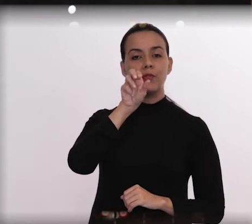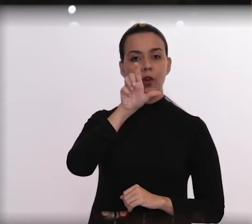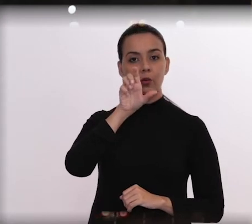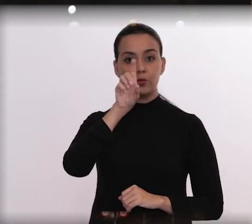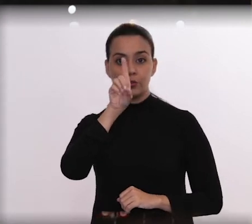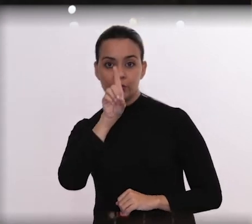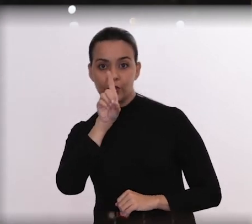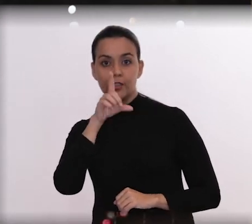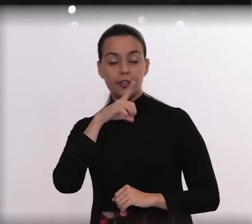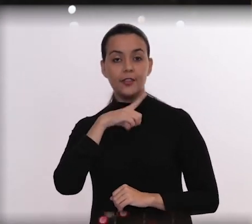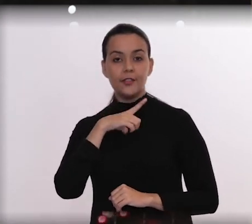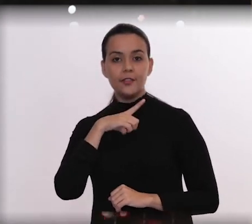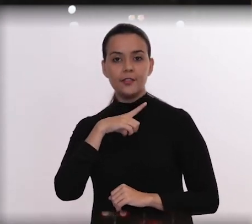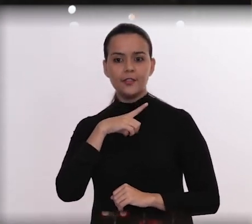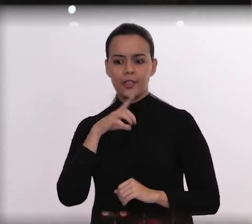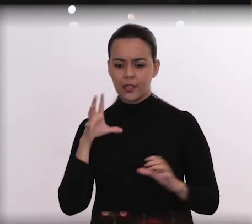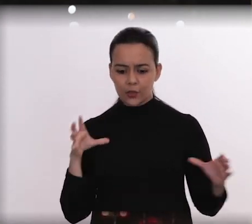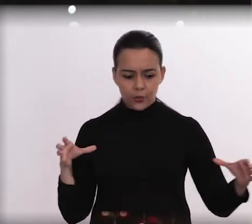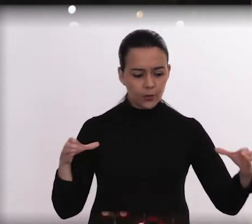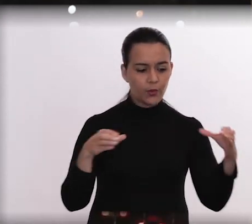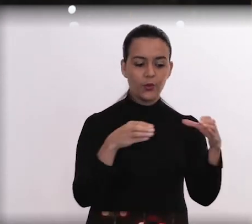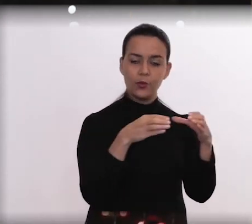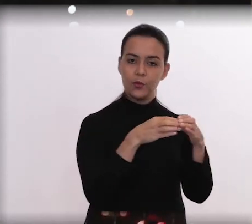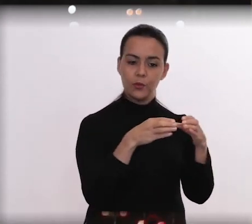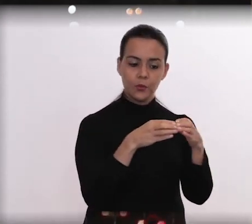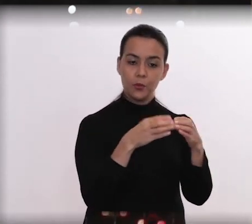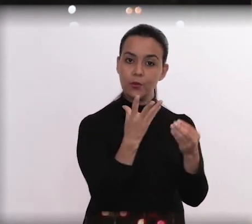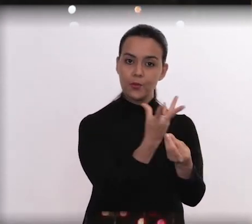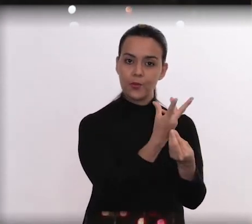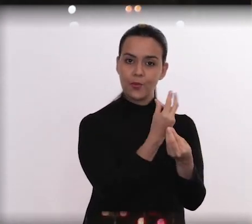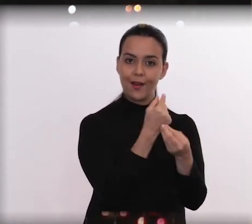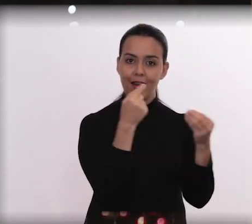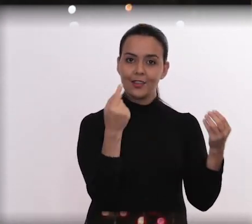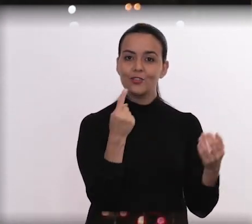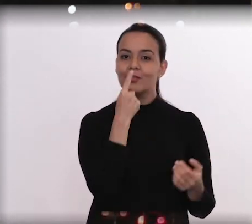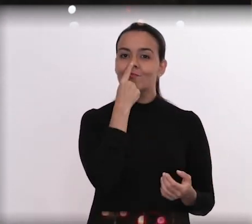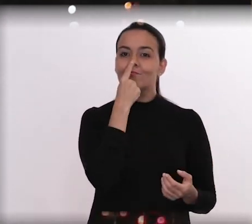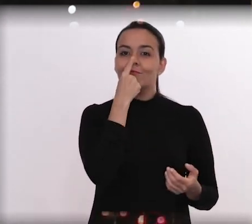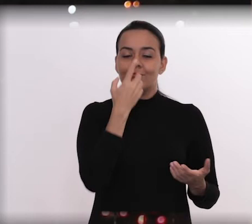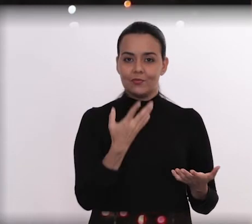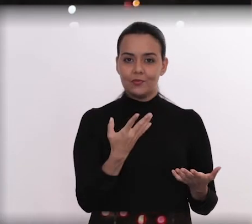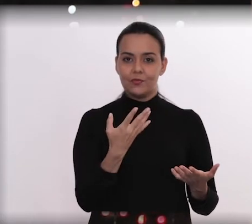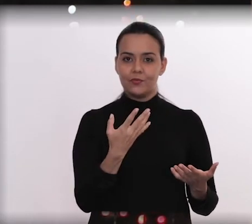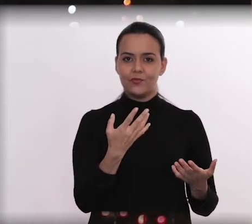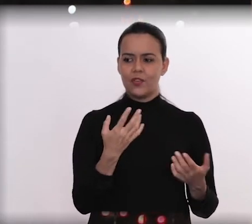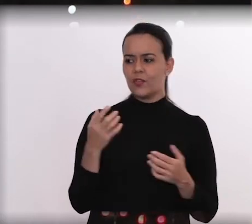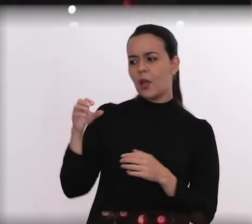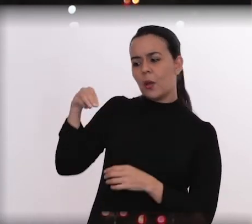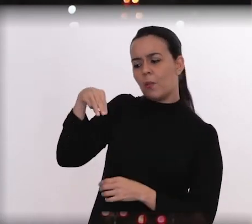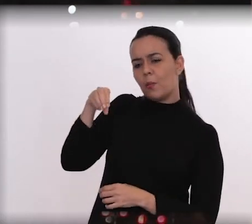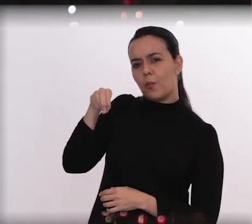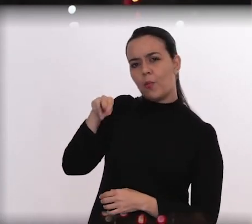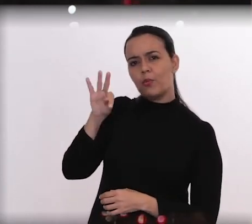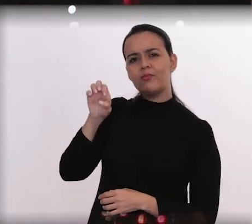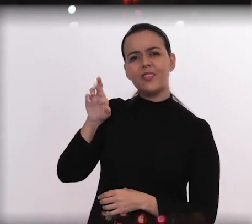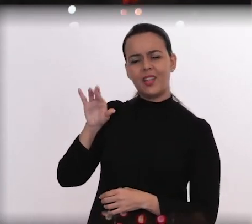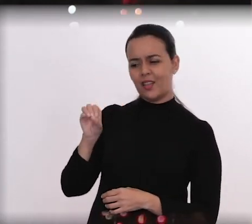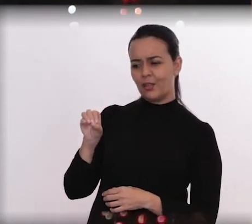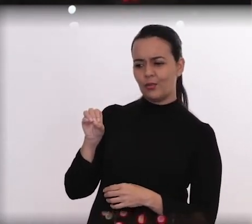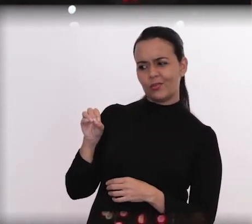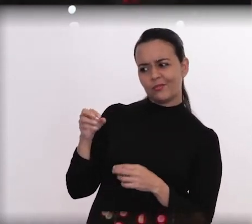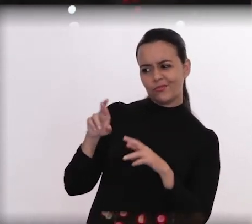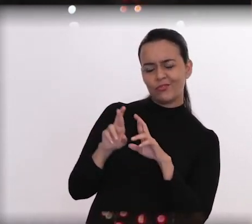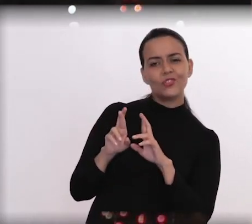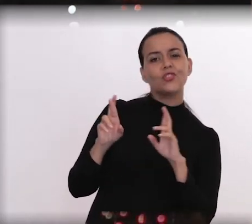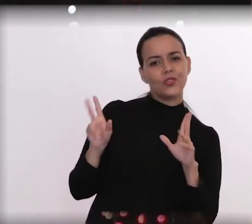posições modernas, né, na contraposição ao Monteiro Lobato. Ou seja, qual que é o papel da Anita? Não